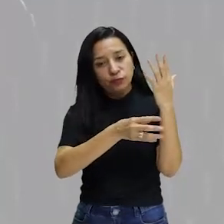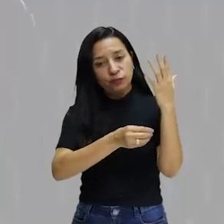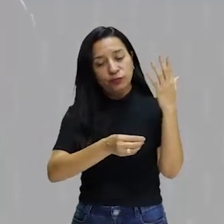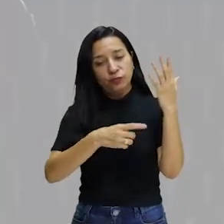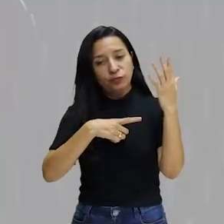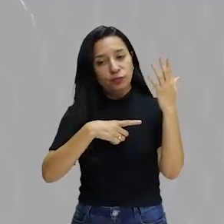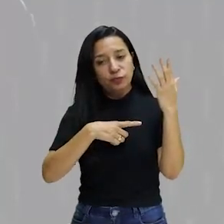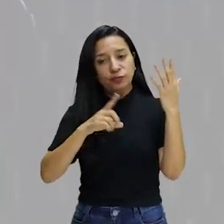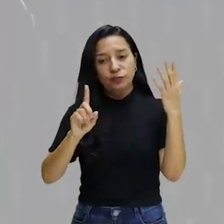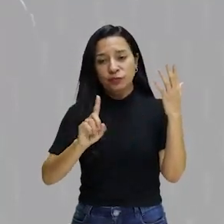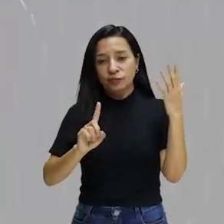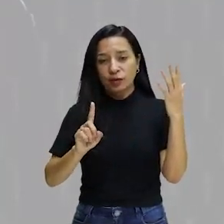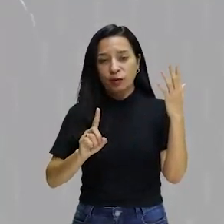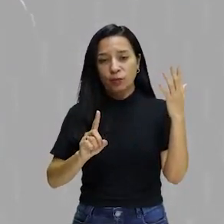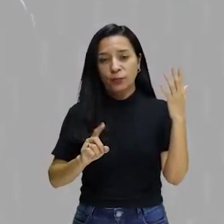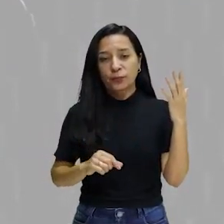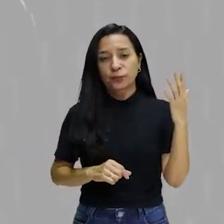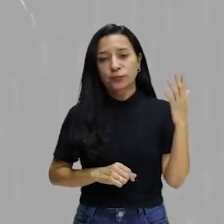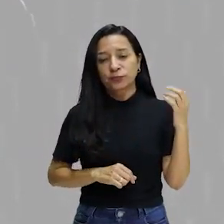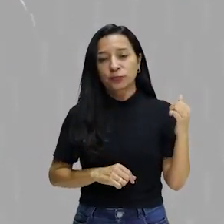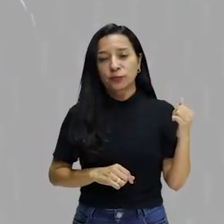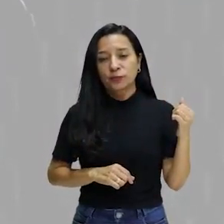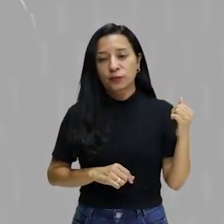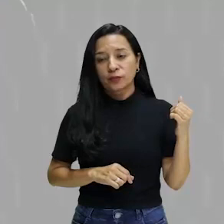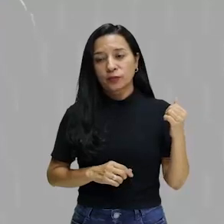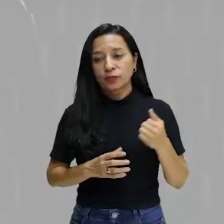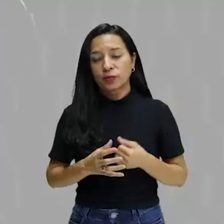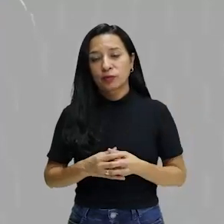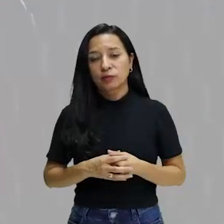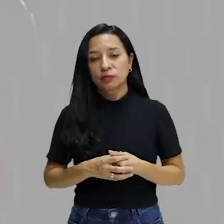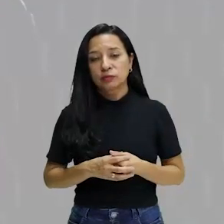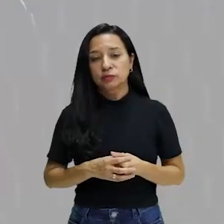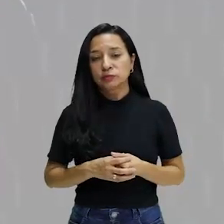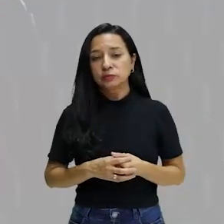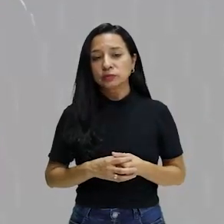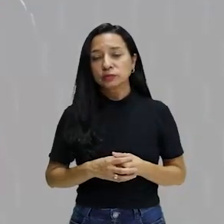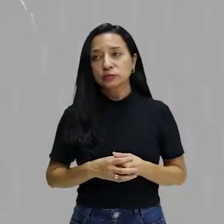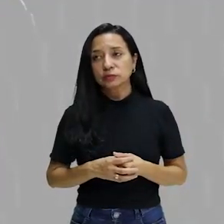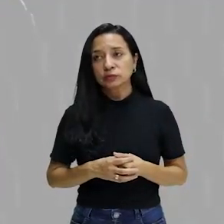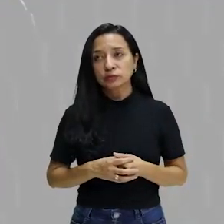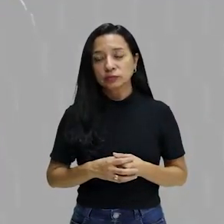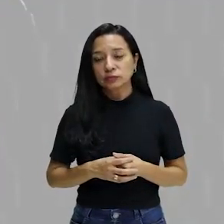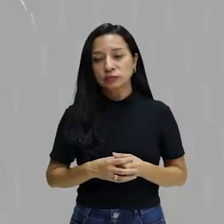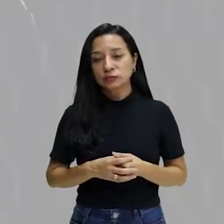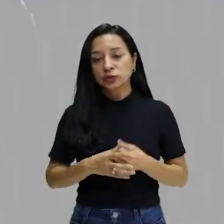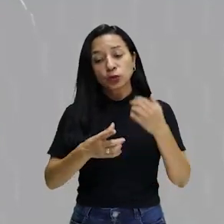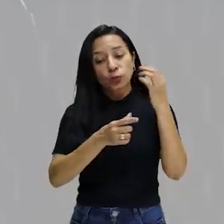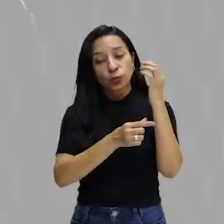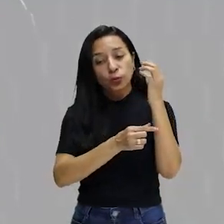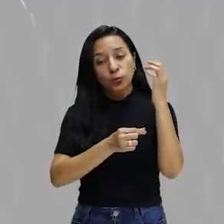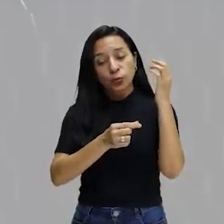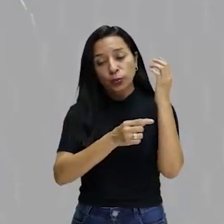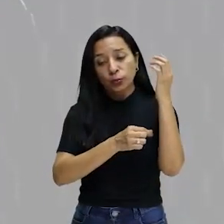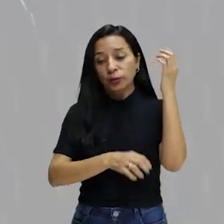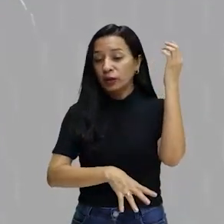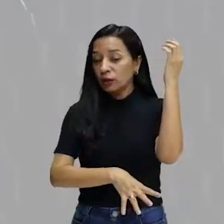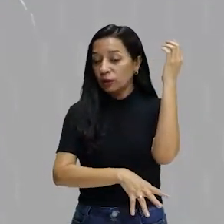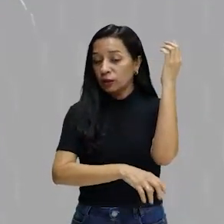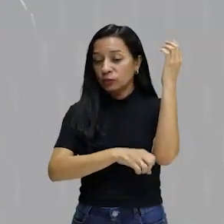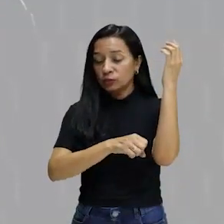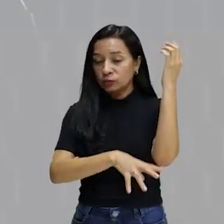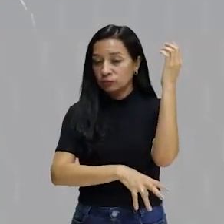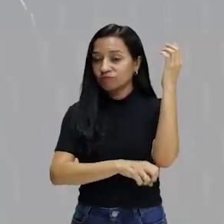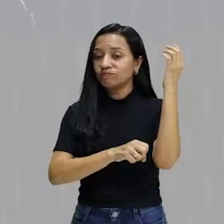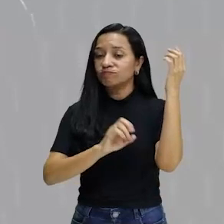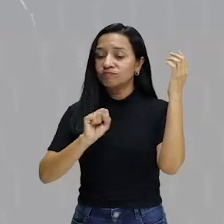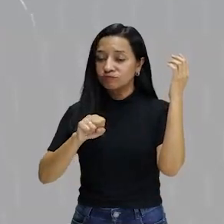Não. E a sua função é realizar a absorção de água e sais minerais. Os pelos da raiz, sim, tem a função